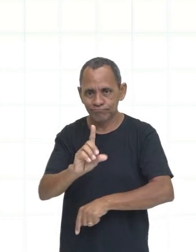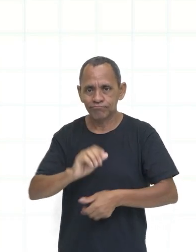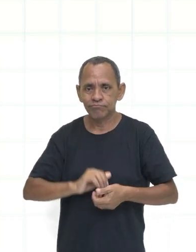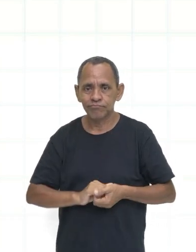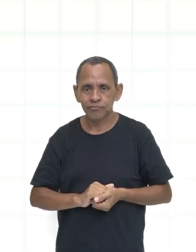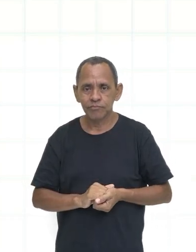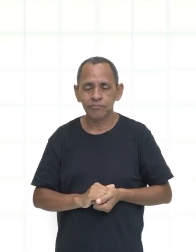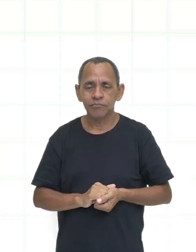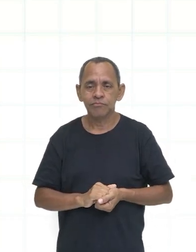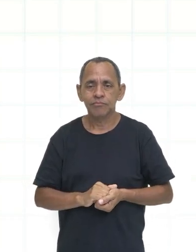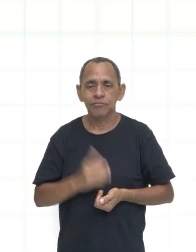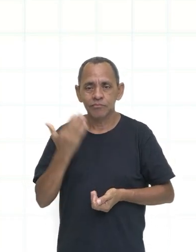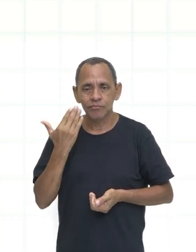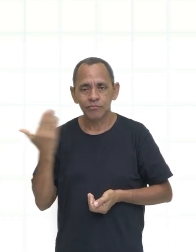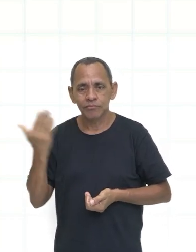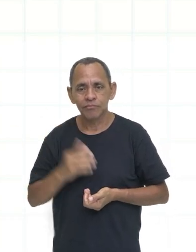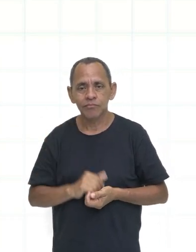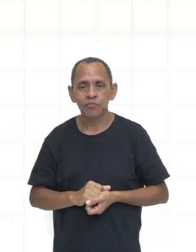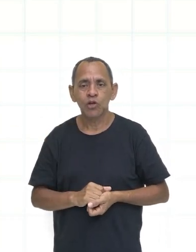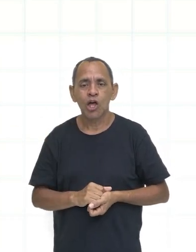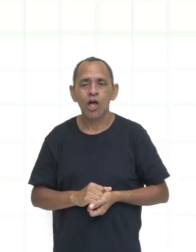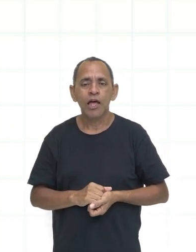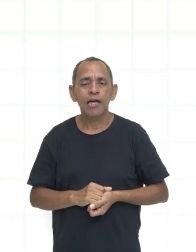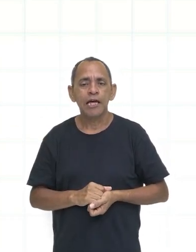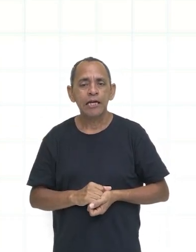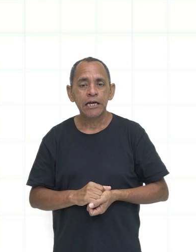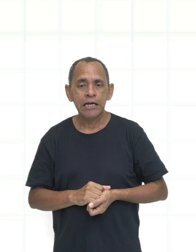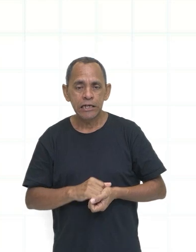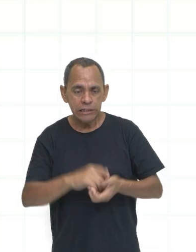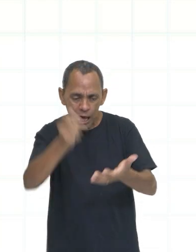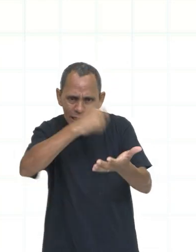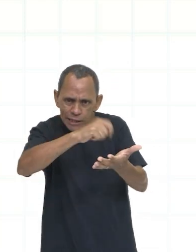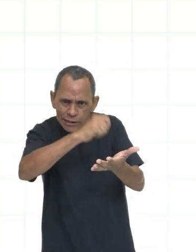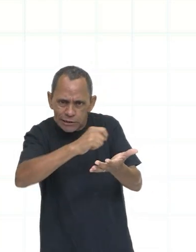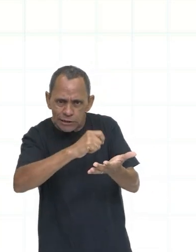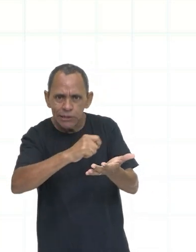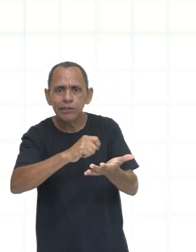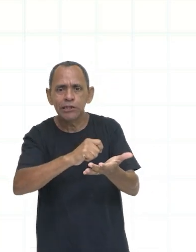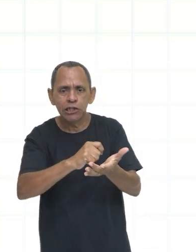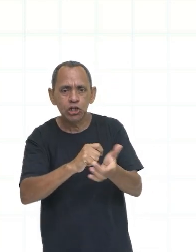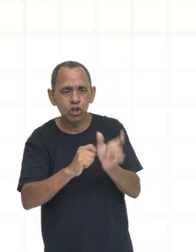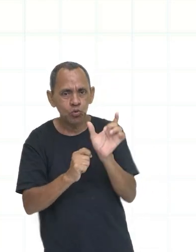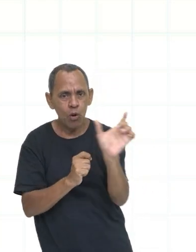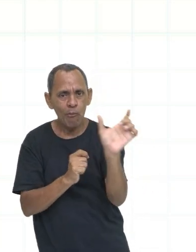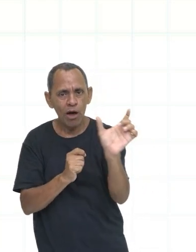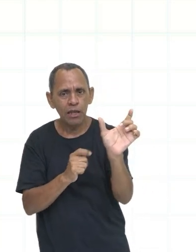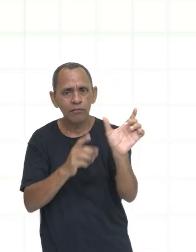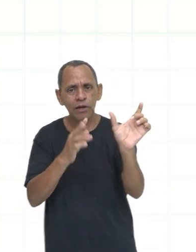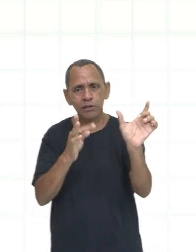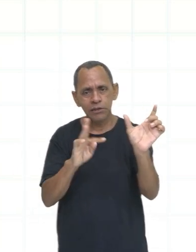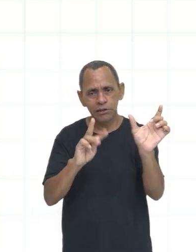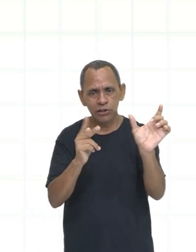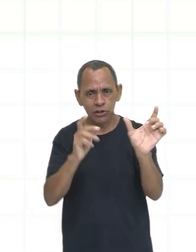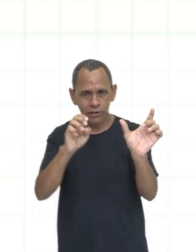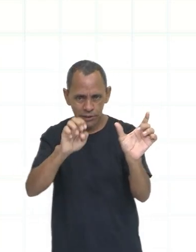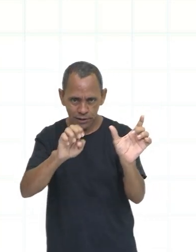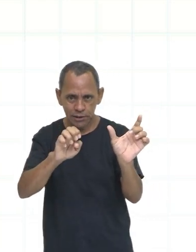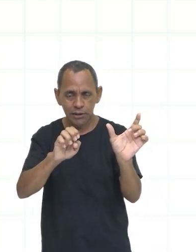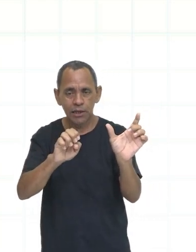the, né, como artigo definido. Definite article, artigo definido, é utilizado quando